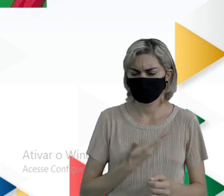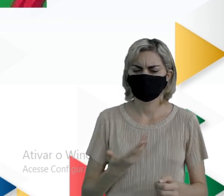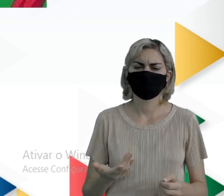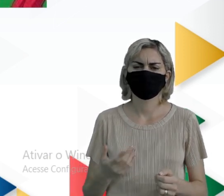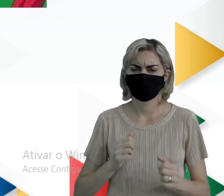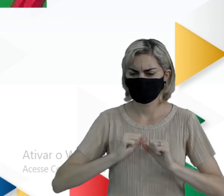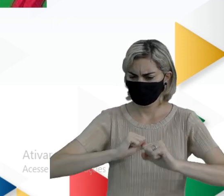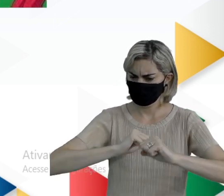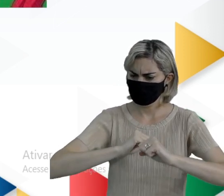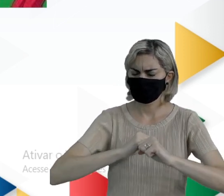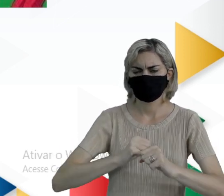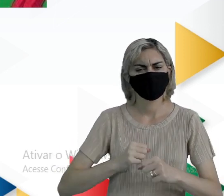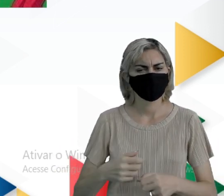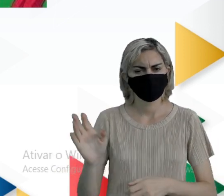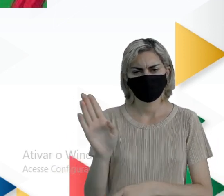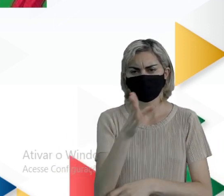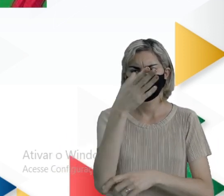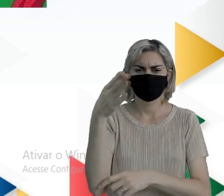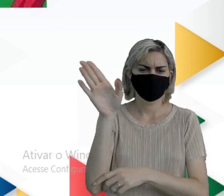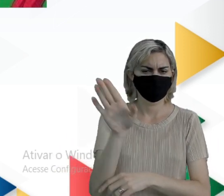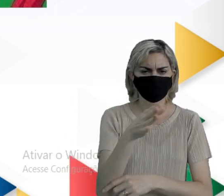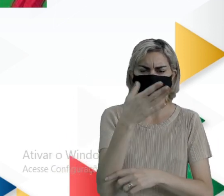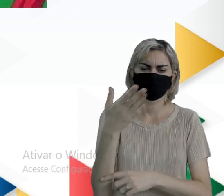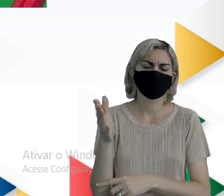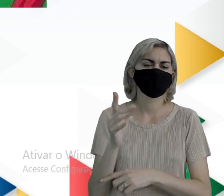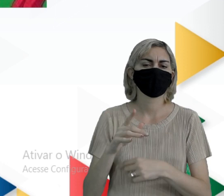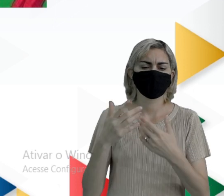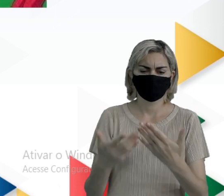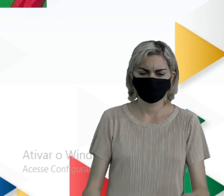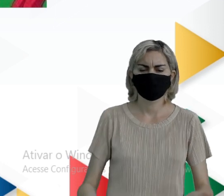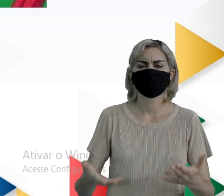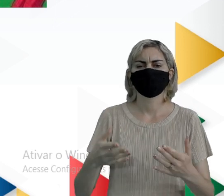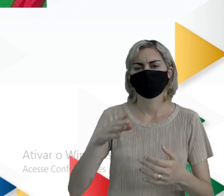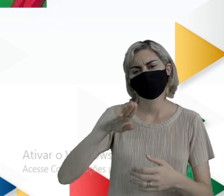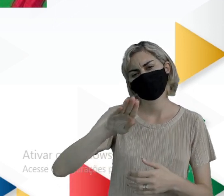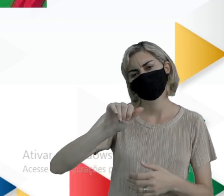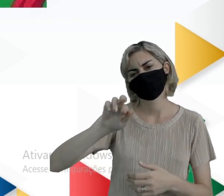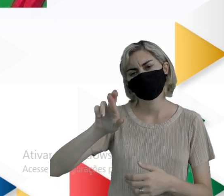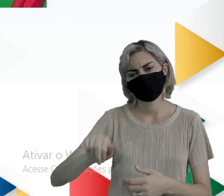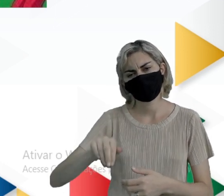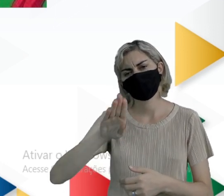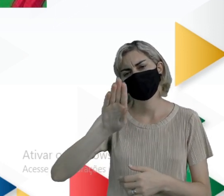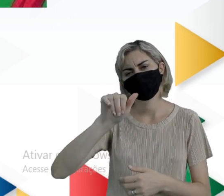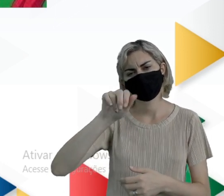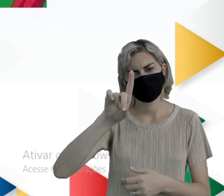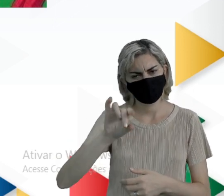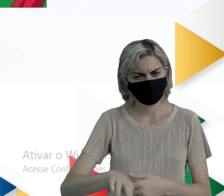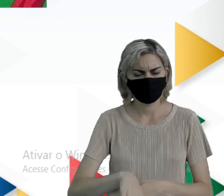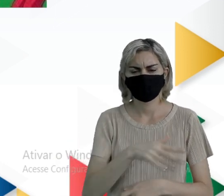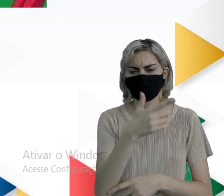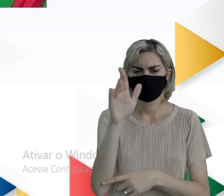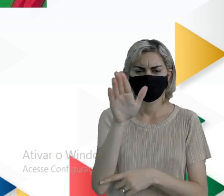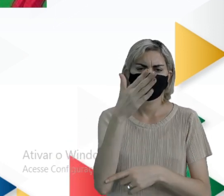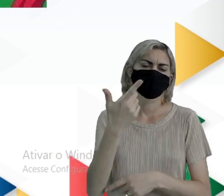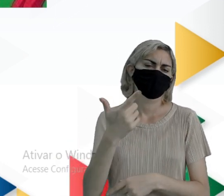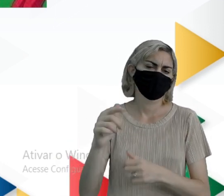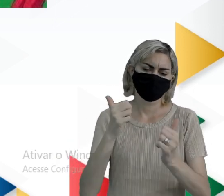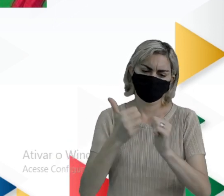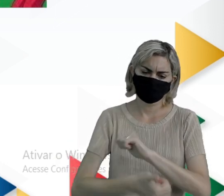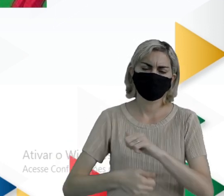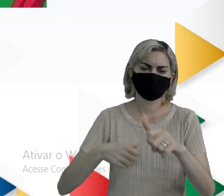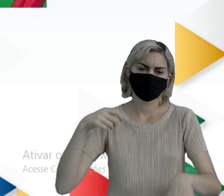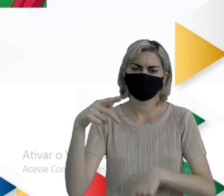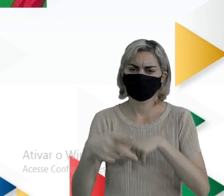amiguinho correndo com a bandeira, com a bandeirola, né? É o barra-bandeira, tá certo? Outro jogo muito